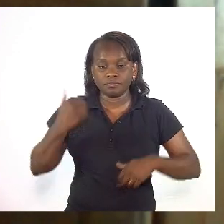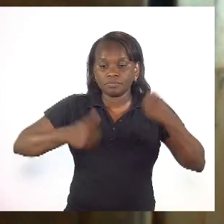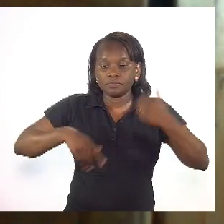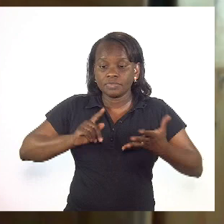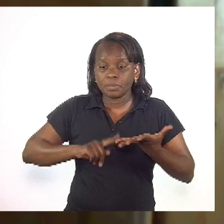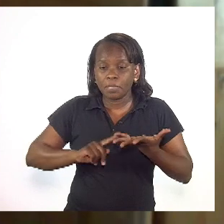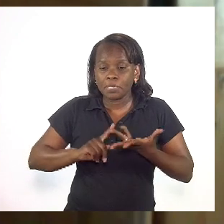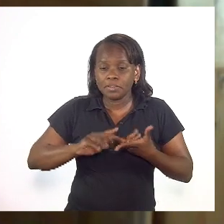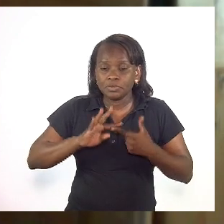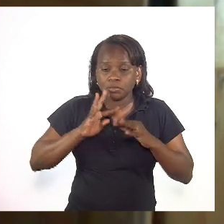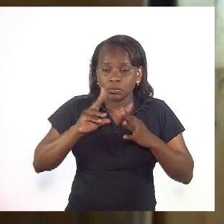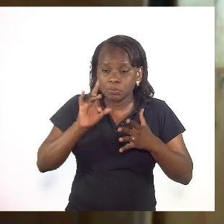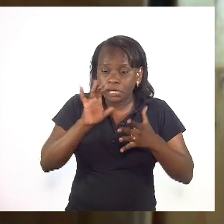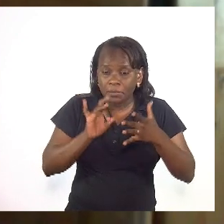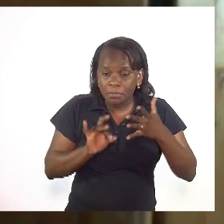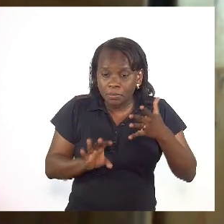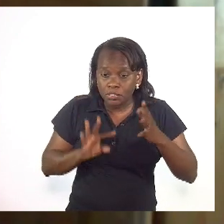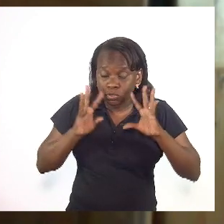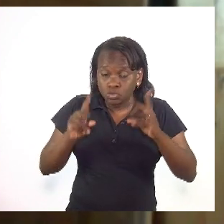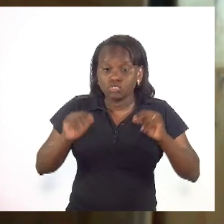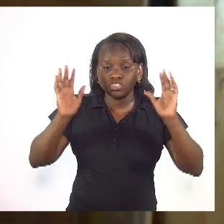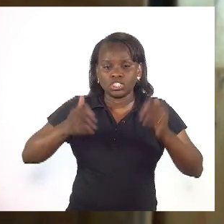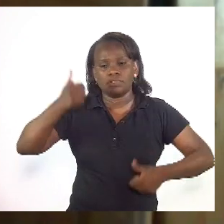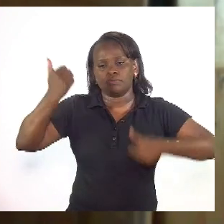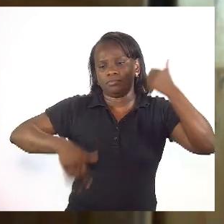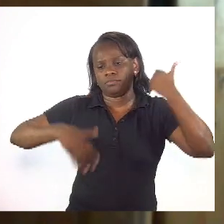detalhar tudo aquilo que verbalmente